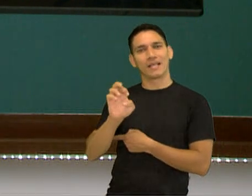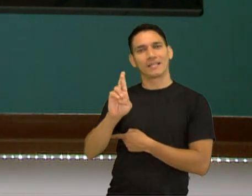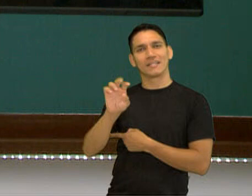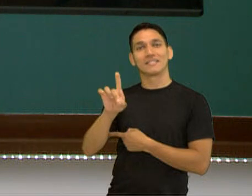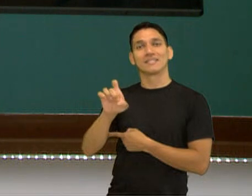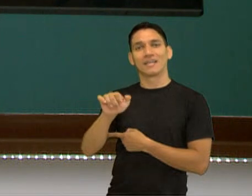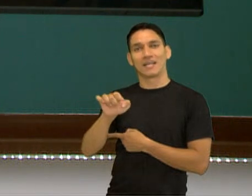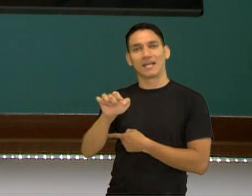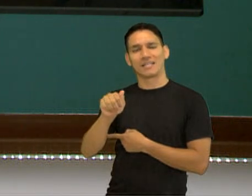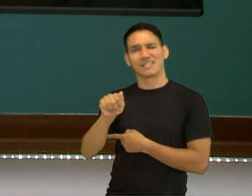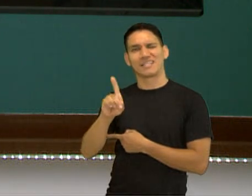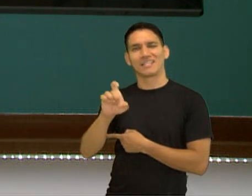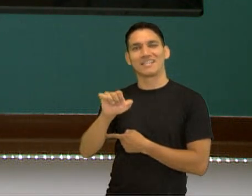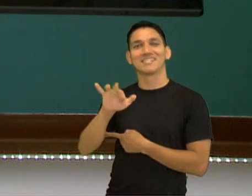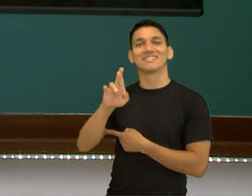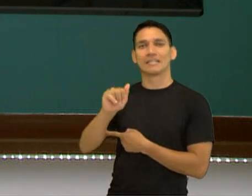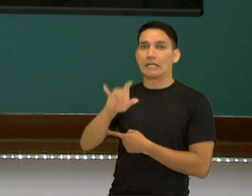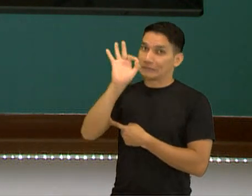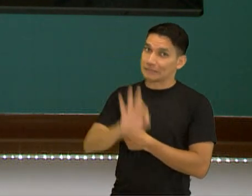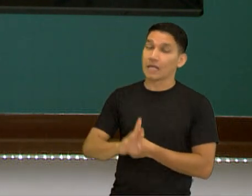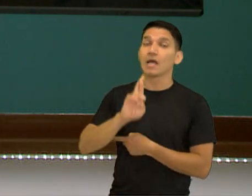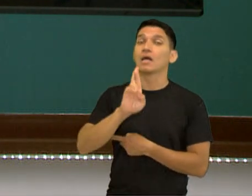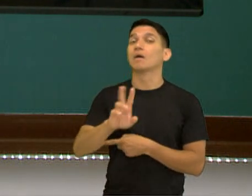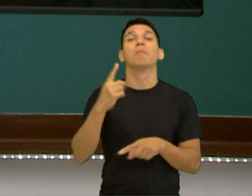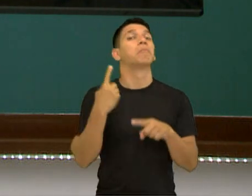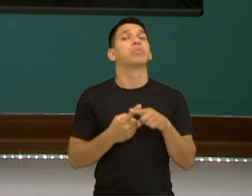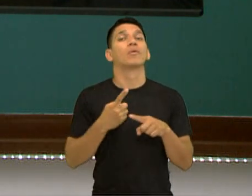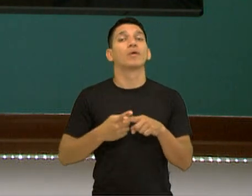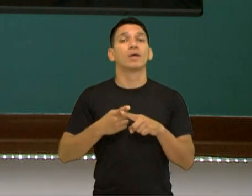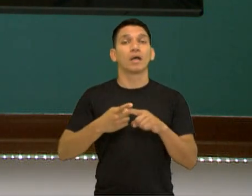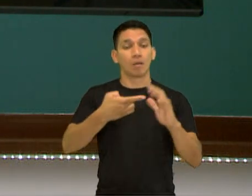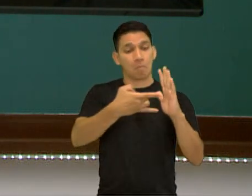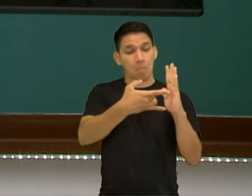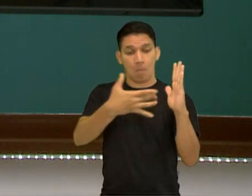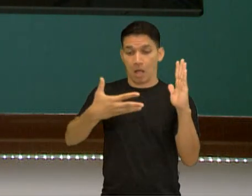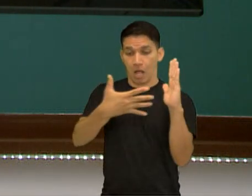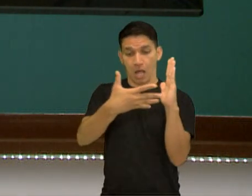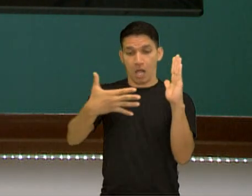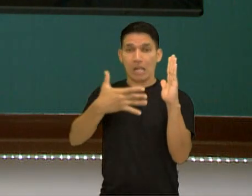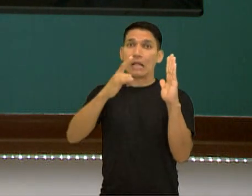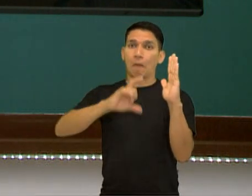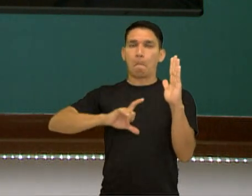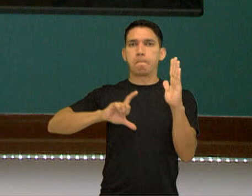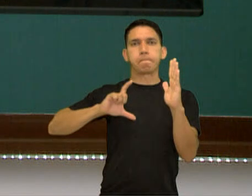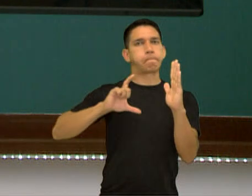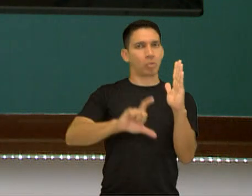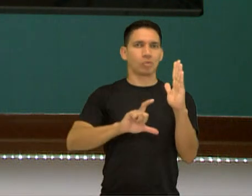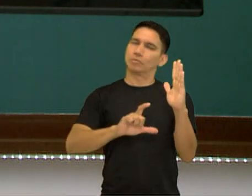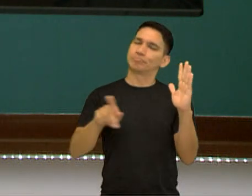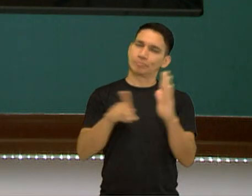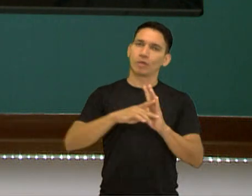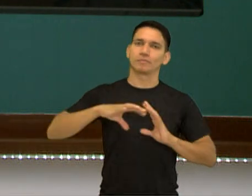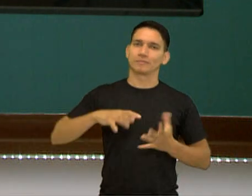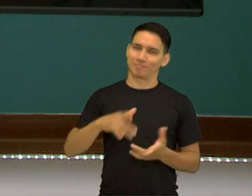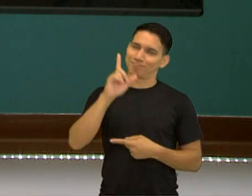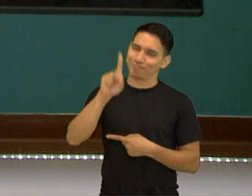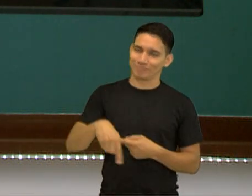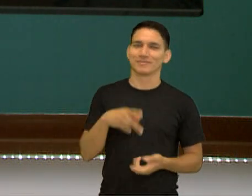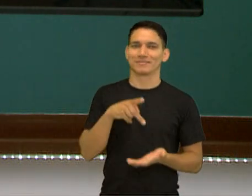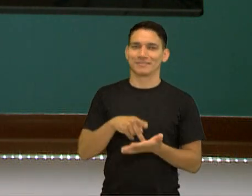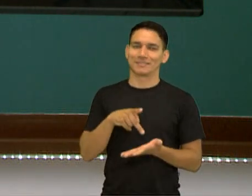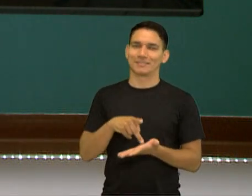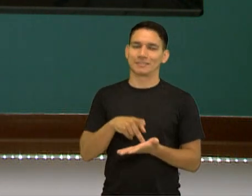afirmação aqui ela está certa, pois o manto é a camada de maior extensão do planeta e realmente as informações contidas